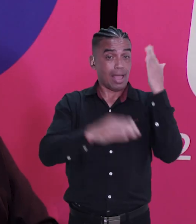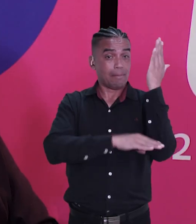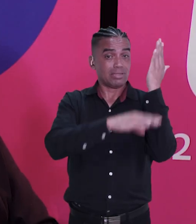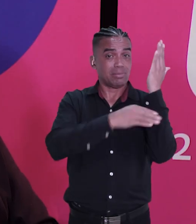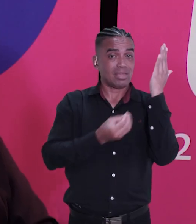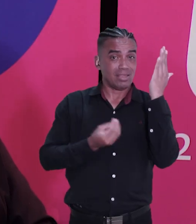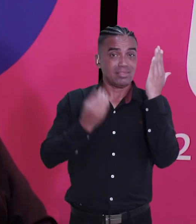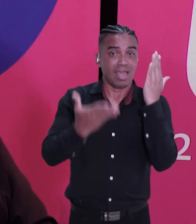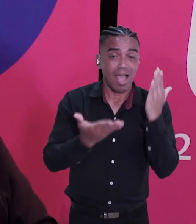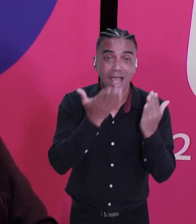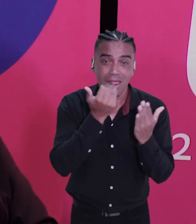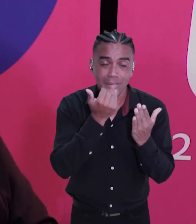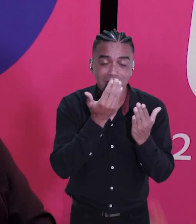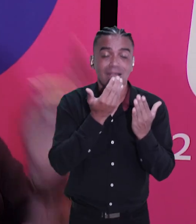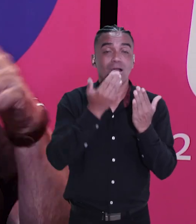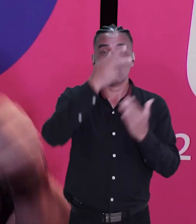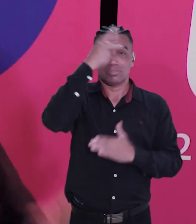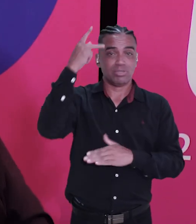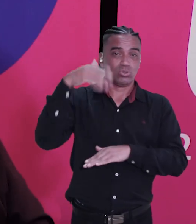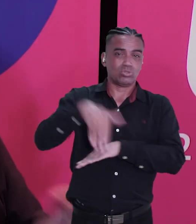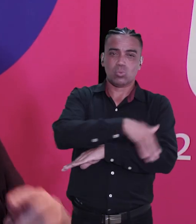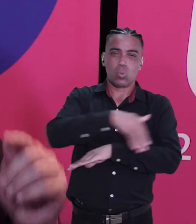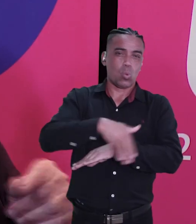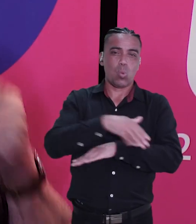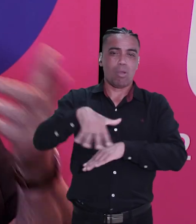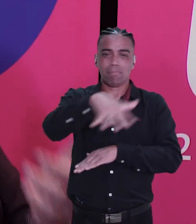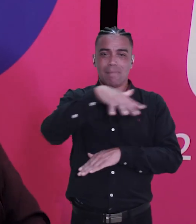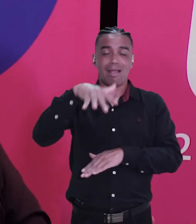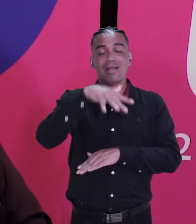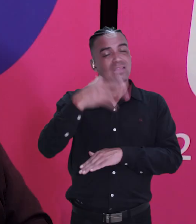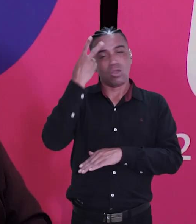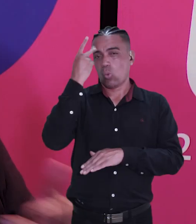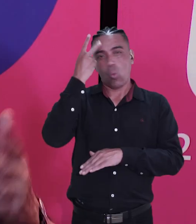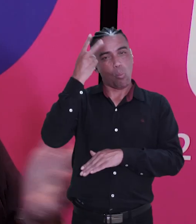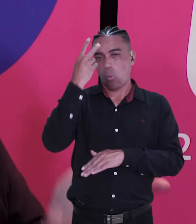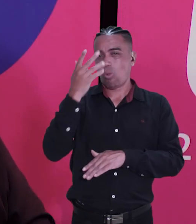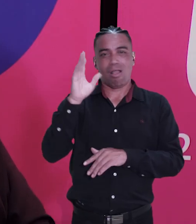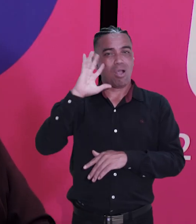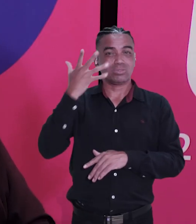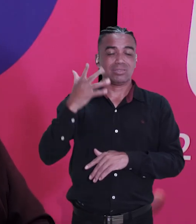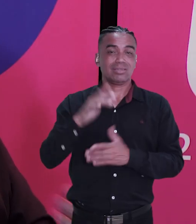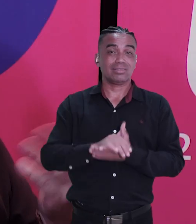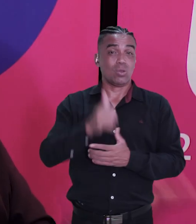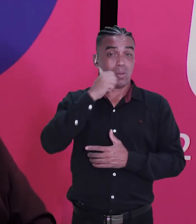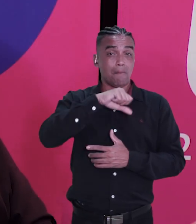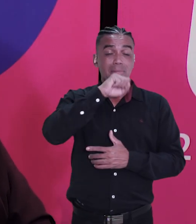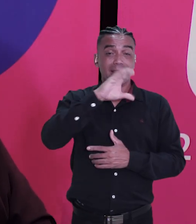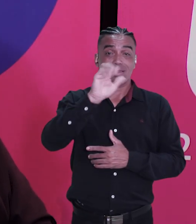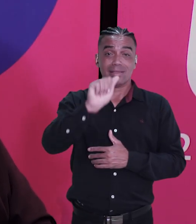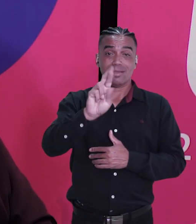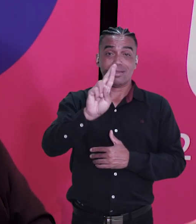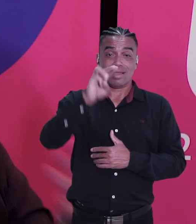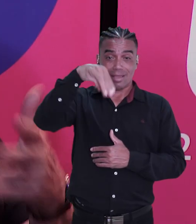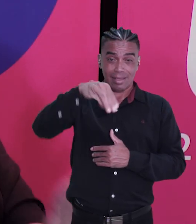apartamento para servir refeições às pessoas da rua ou do bairro, né? Isso era muito comum naquela época. Inclusive, a mãe da